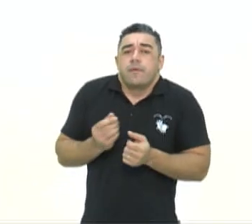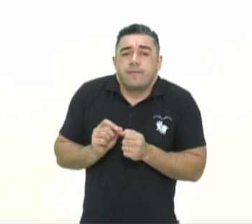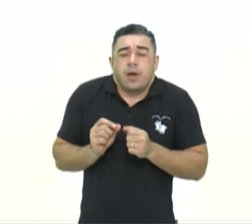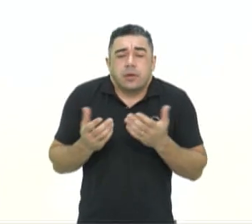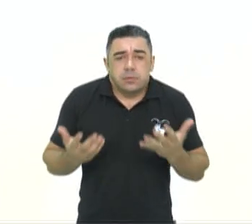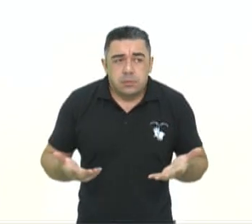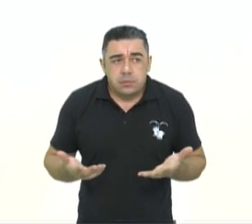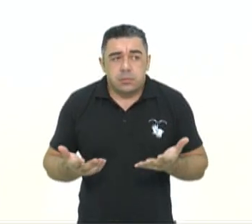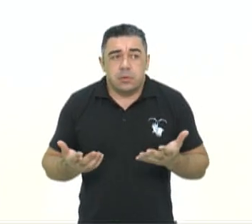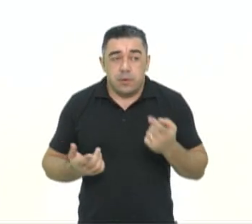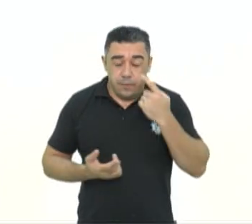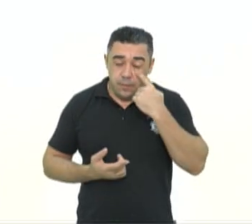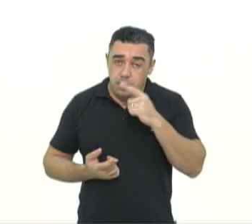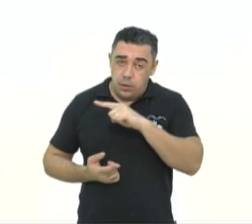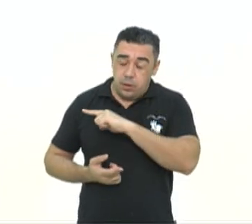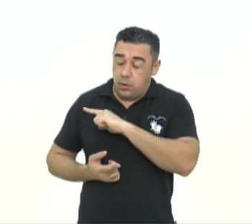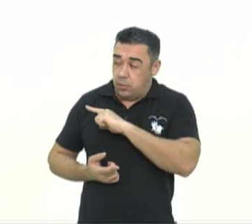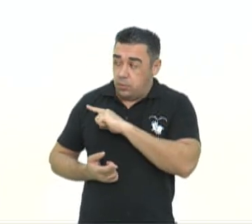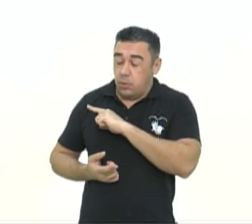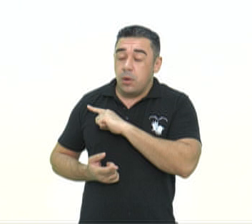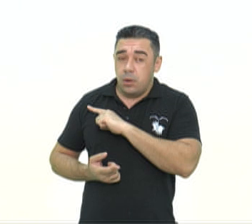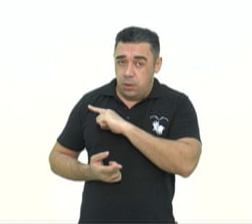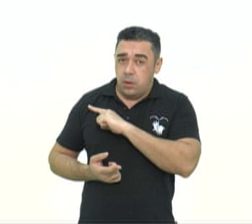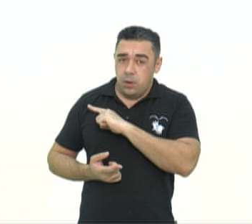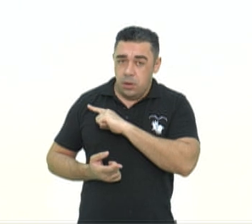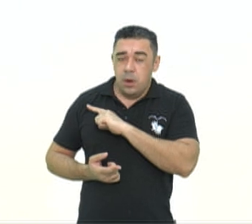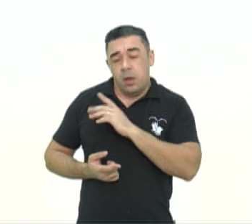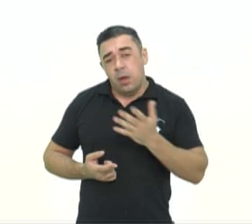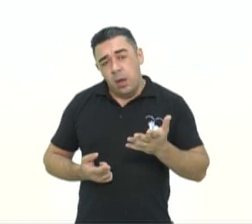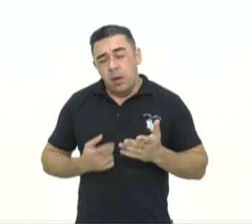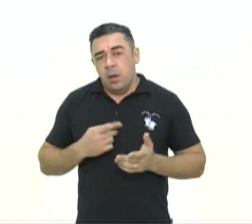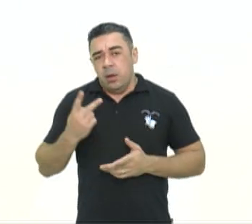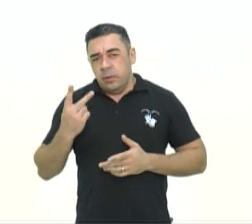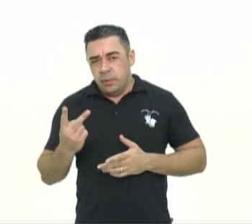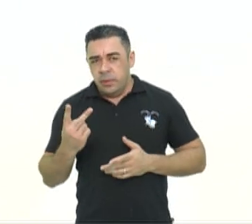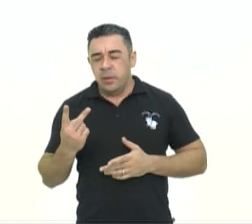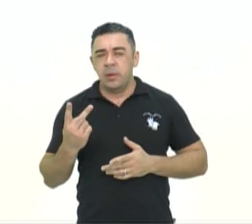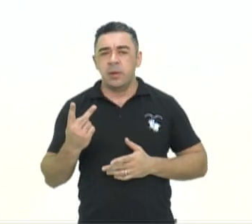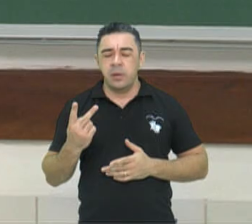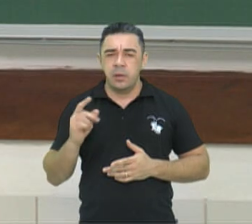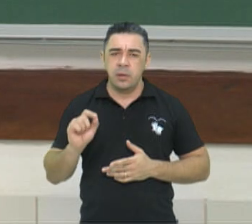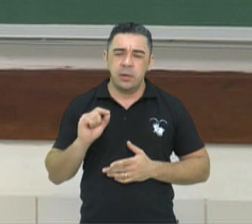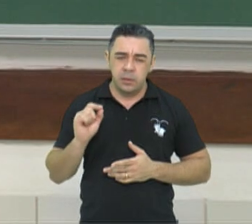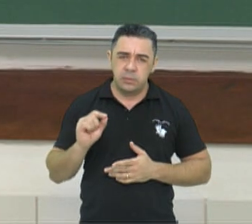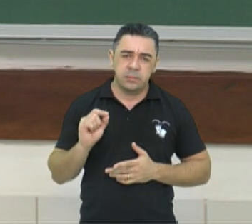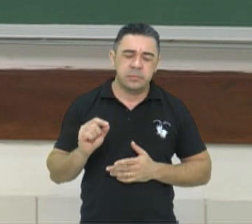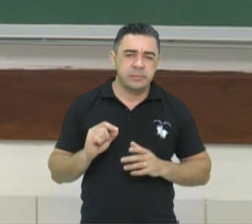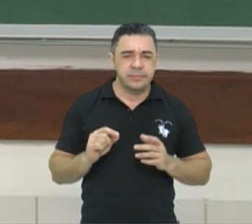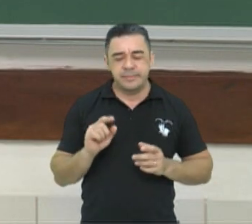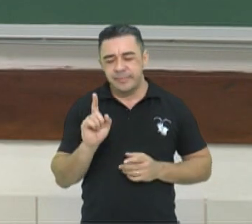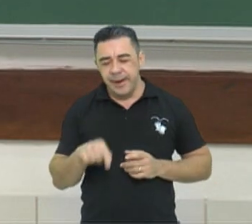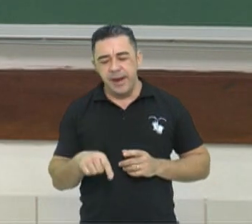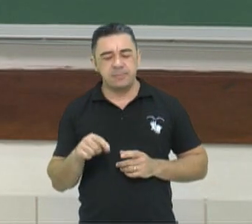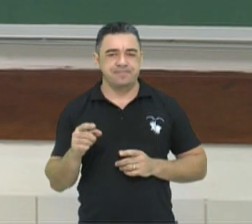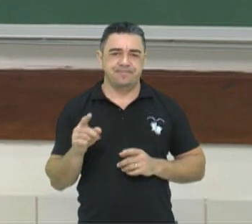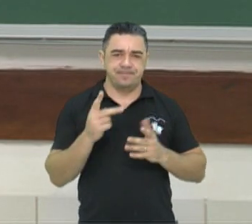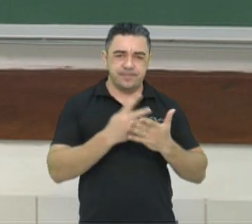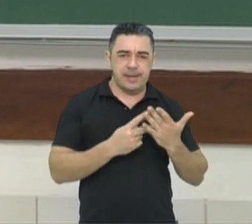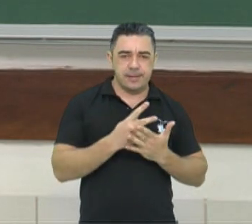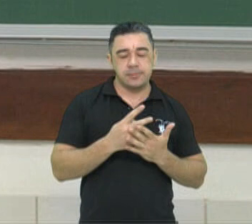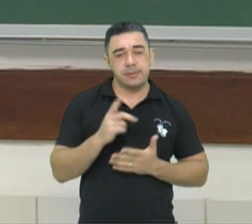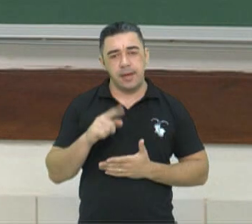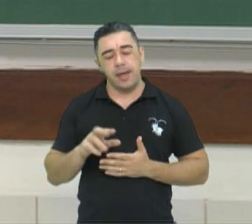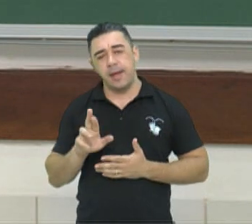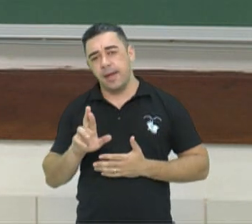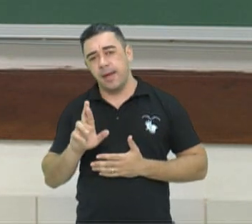em relação à proporção? Vamos voltar aqui um pouquinho. Eu tenho, então, esses dois polígonos de razão de proporção 2,